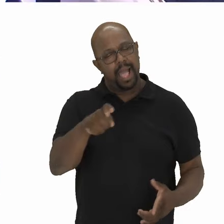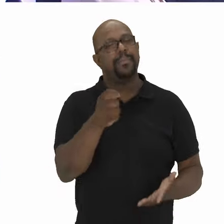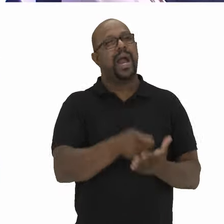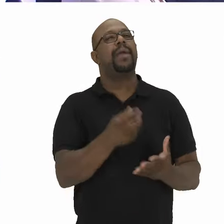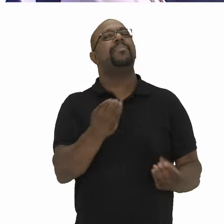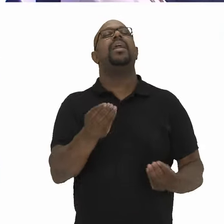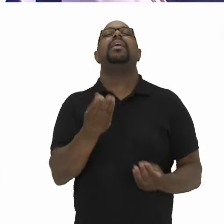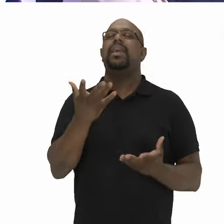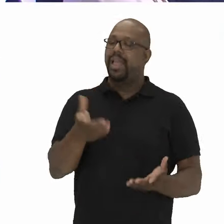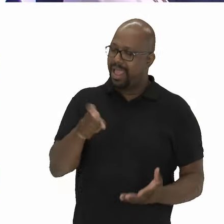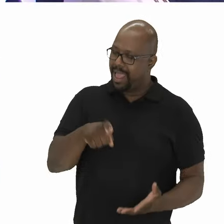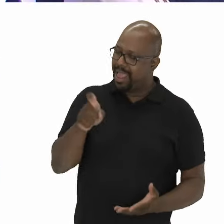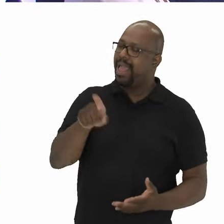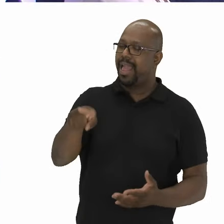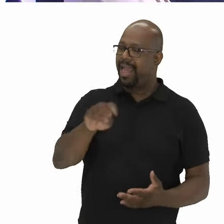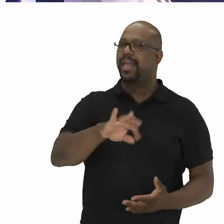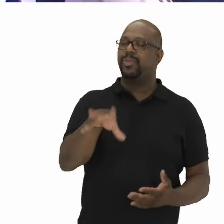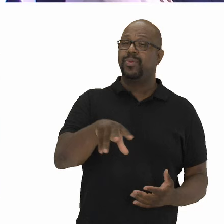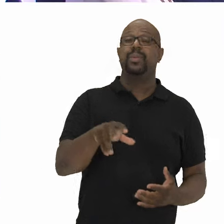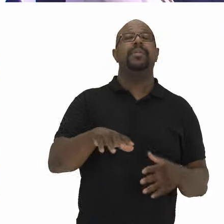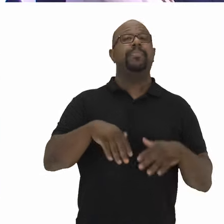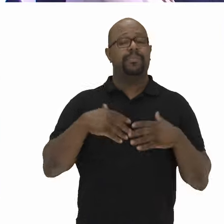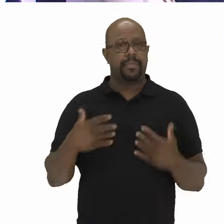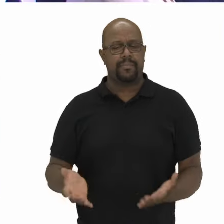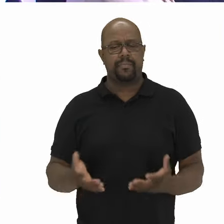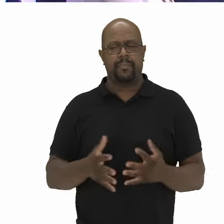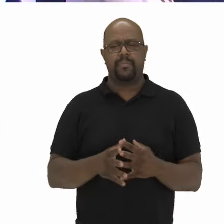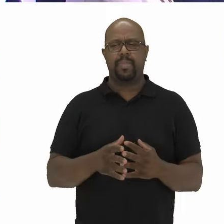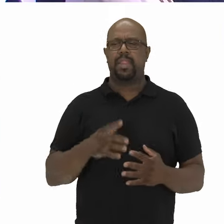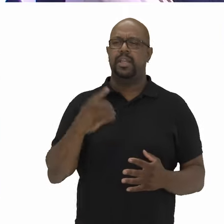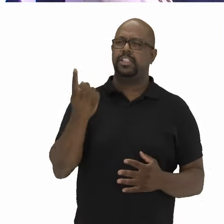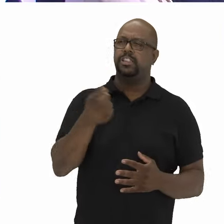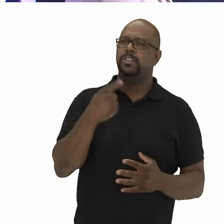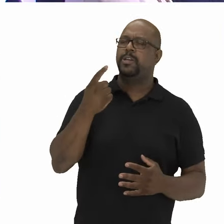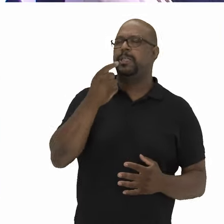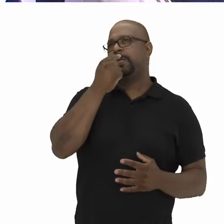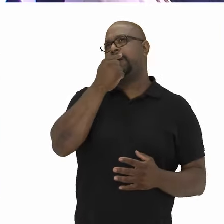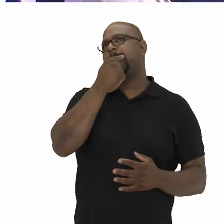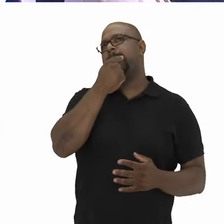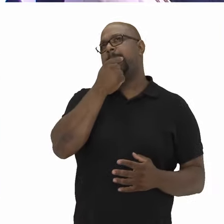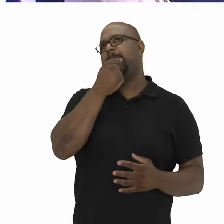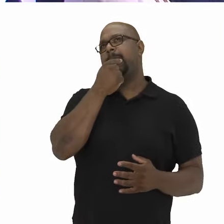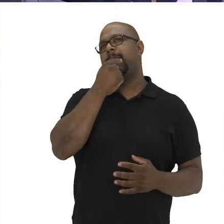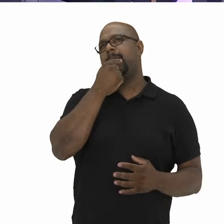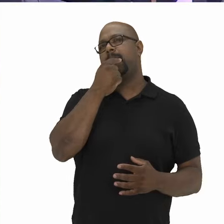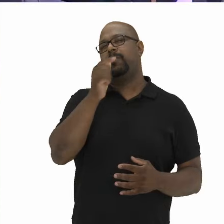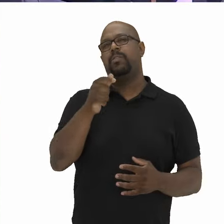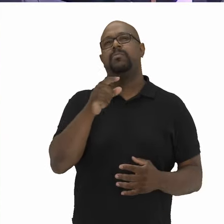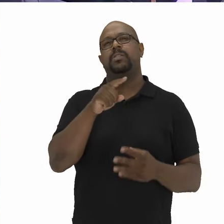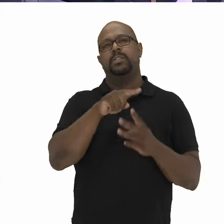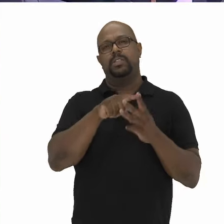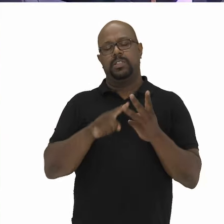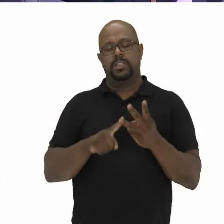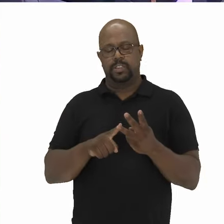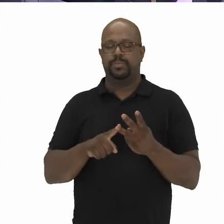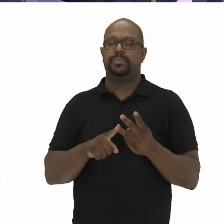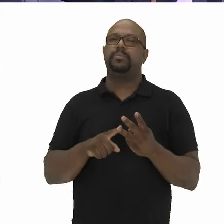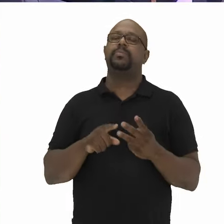perguntou para que que investe né para que isso E aí nós eh nós somos pelas